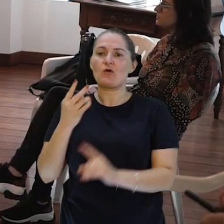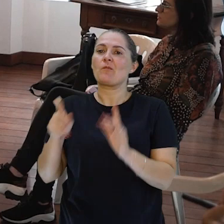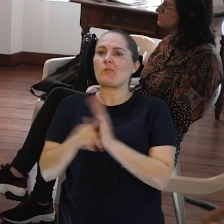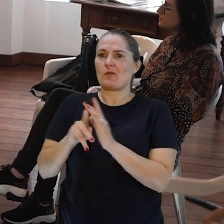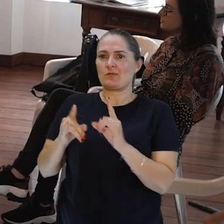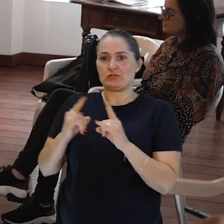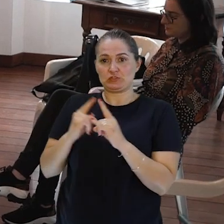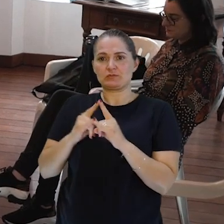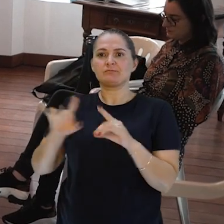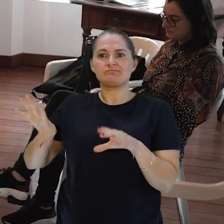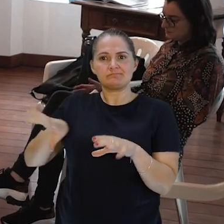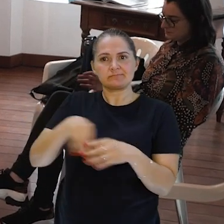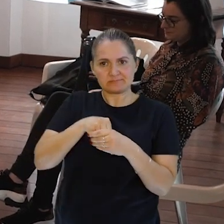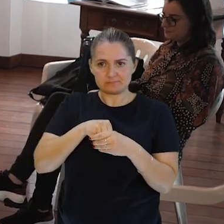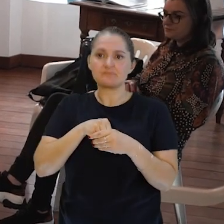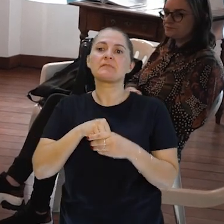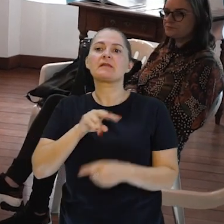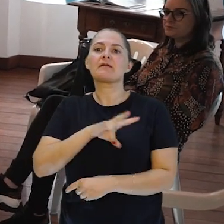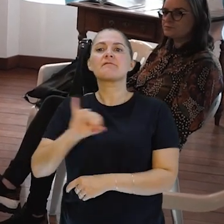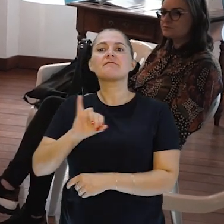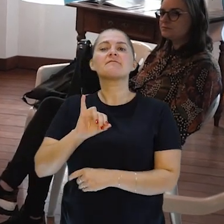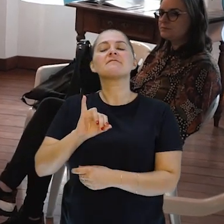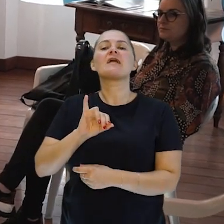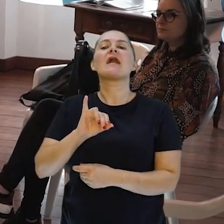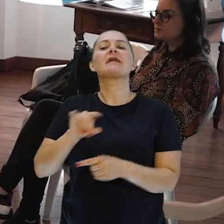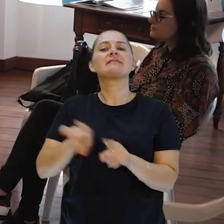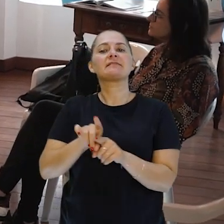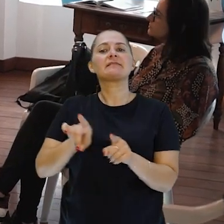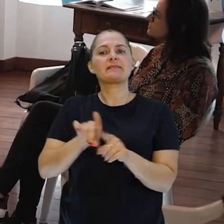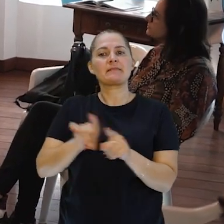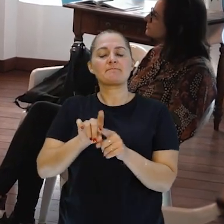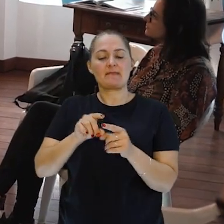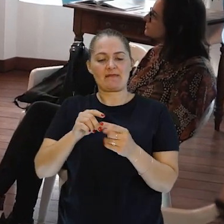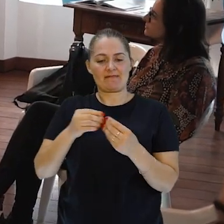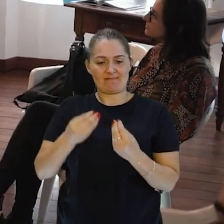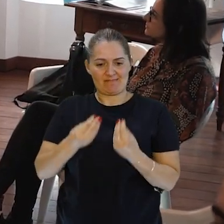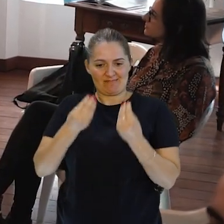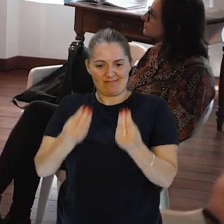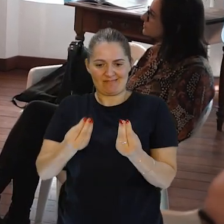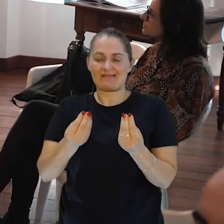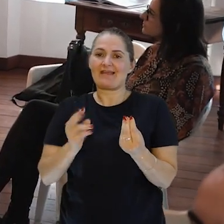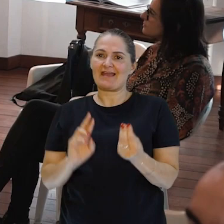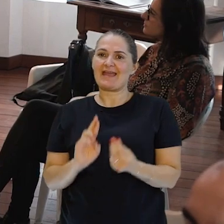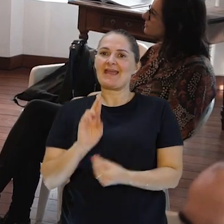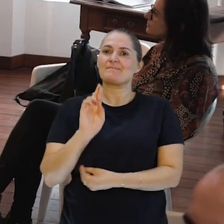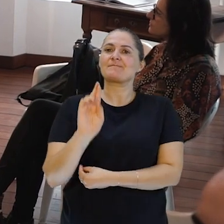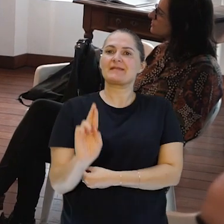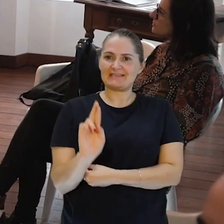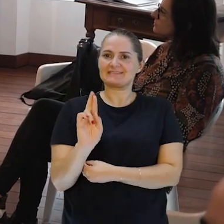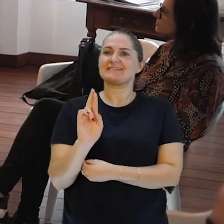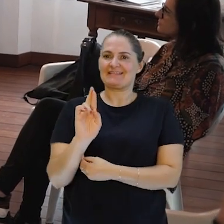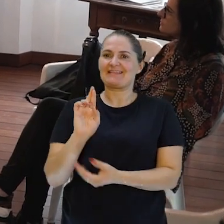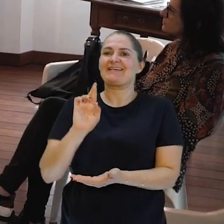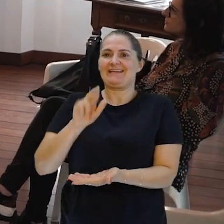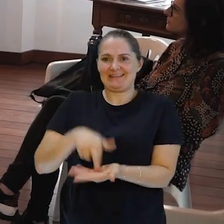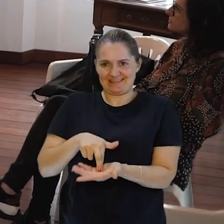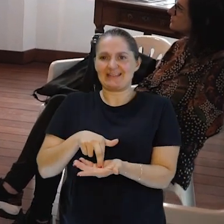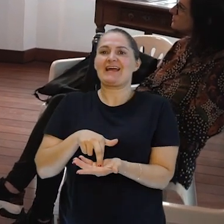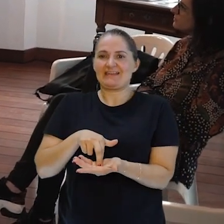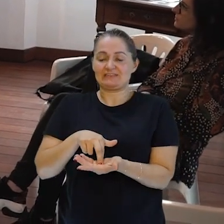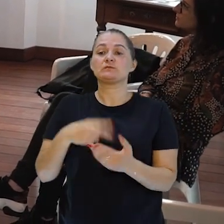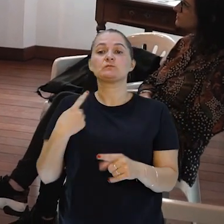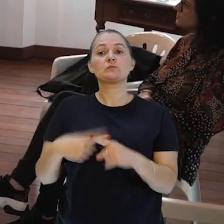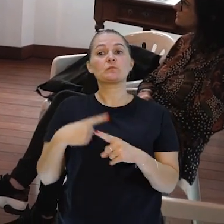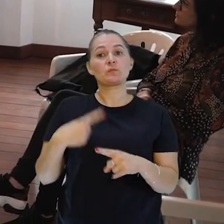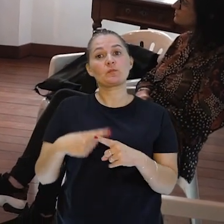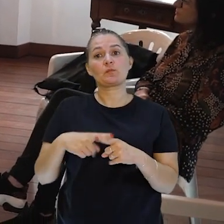da instituição que ele vai estar inserido, né? E ele vai receber, ele vai passar a representar a